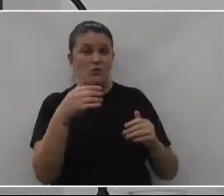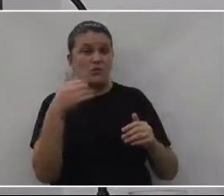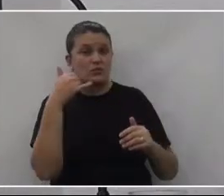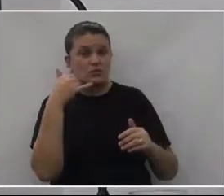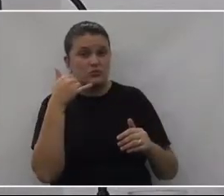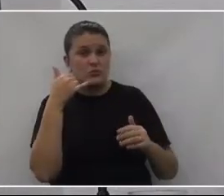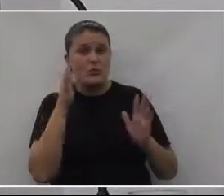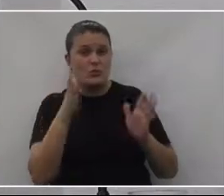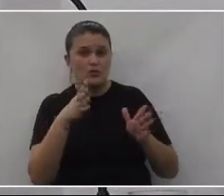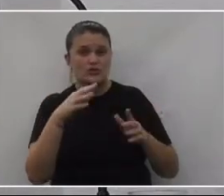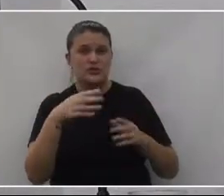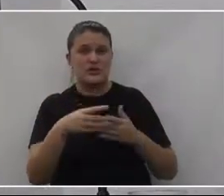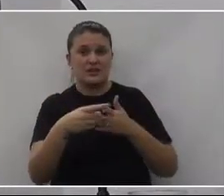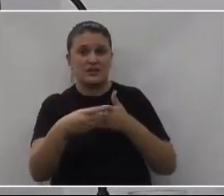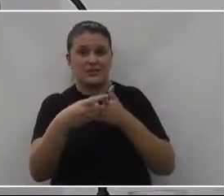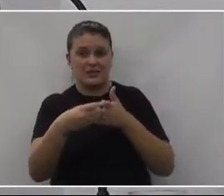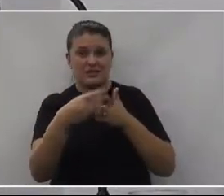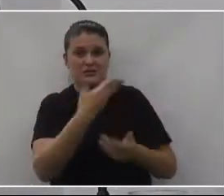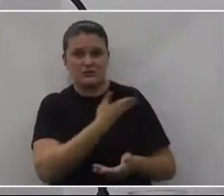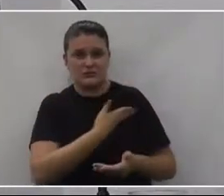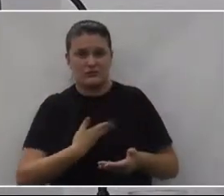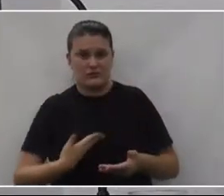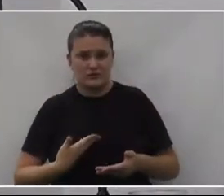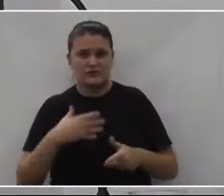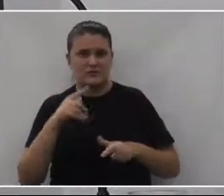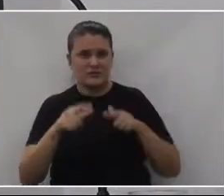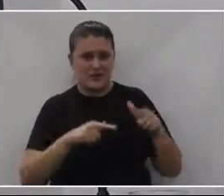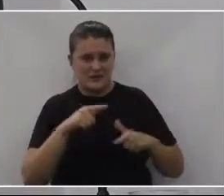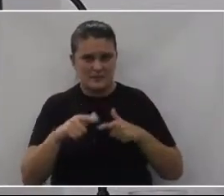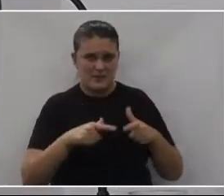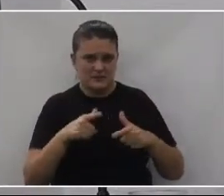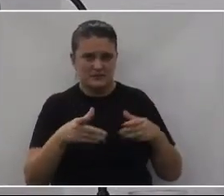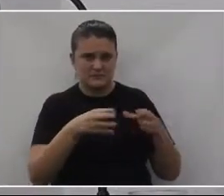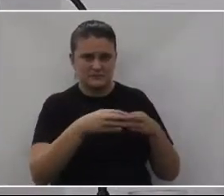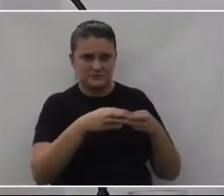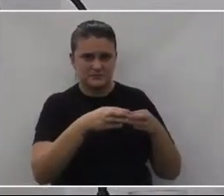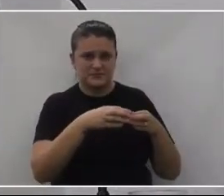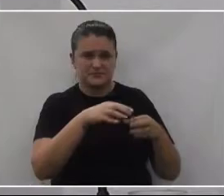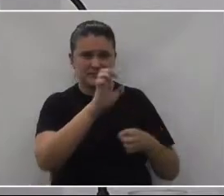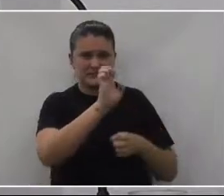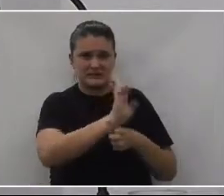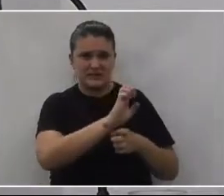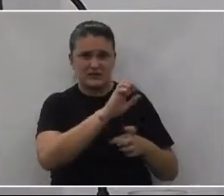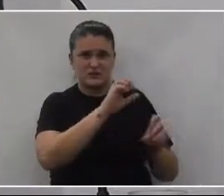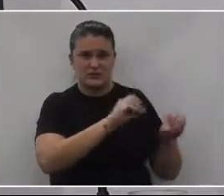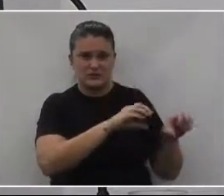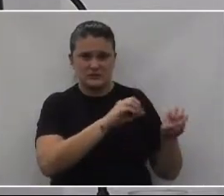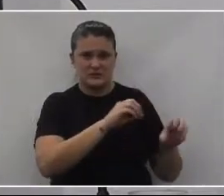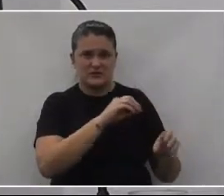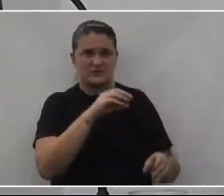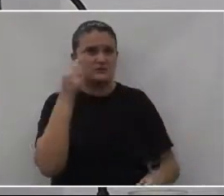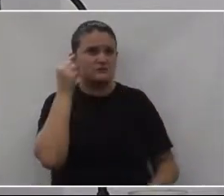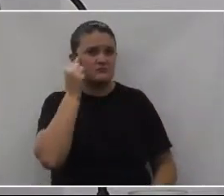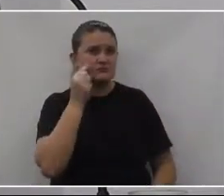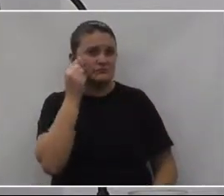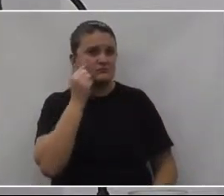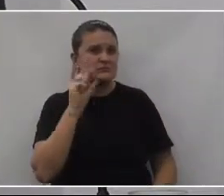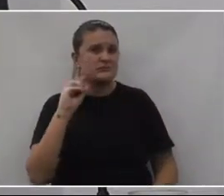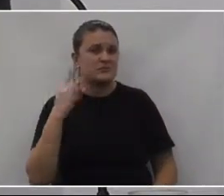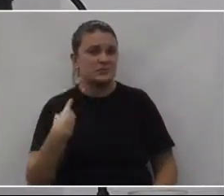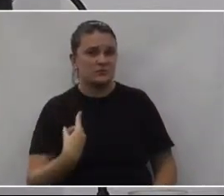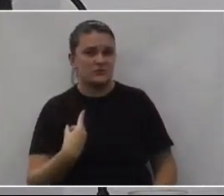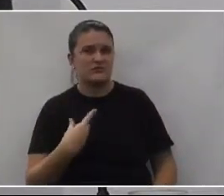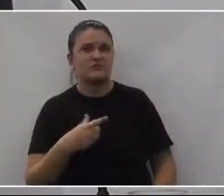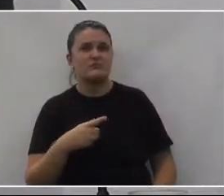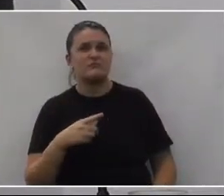assessoria do líder do governo, que faz parte e preside a Comissão Estadual de Educação, deputado Hussein Bacri, e eles se